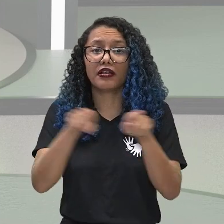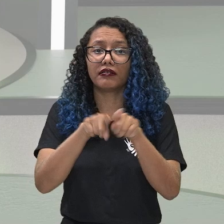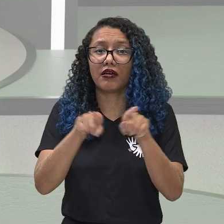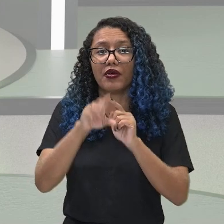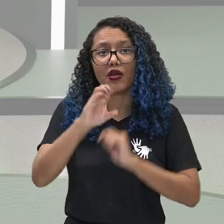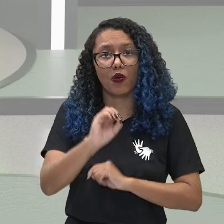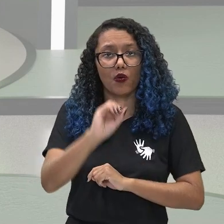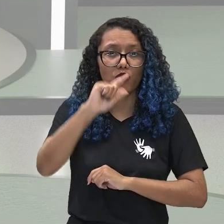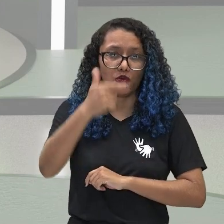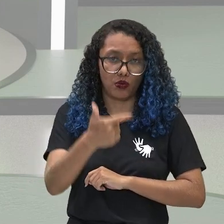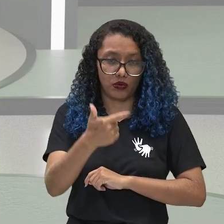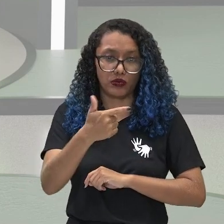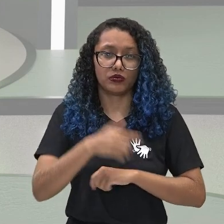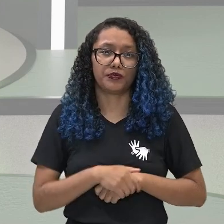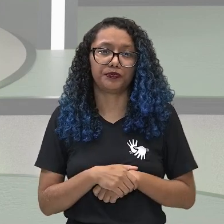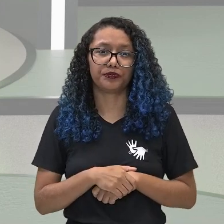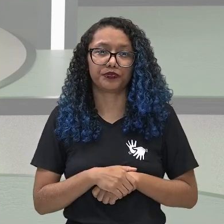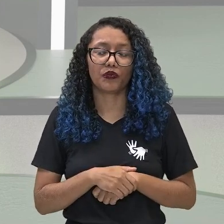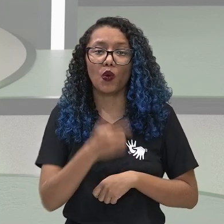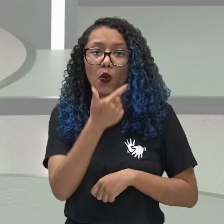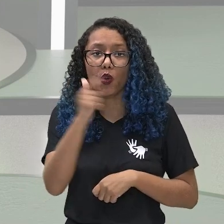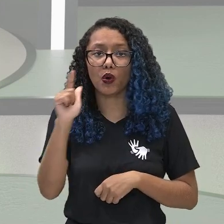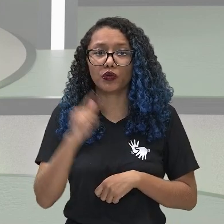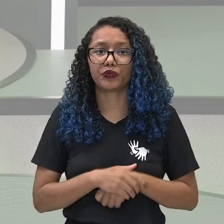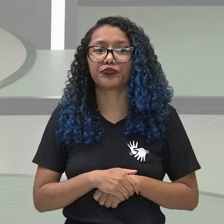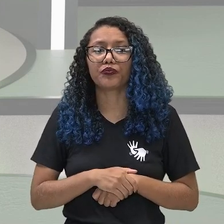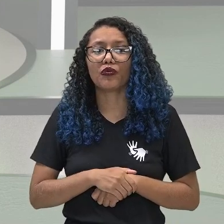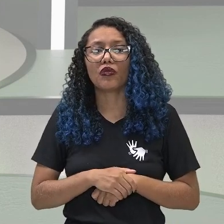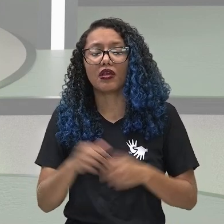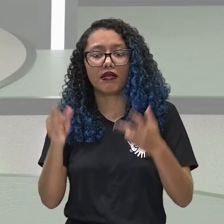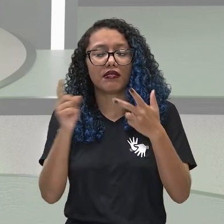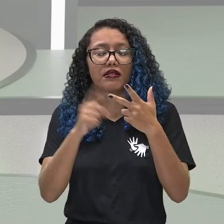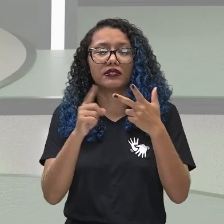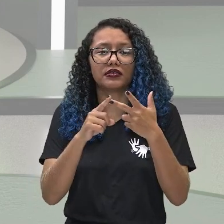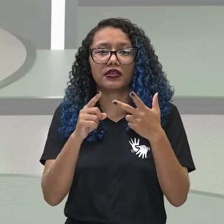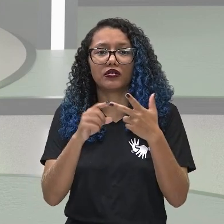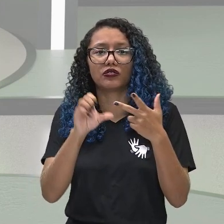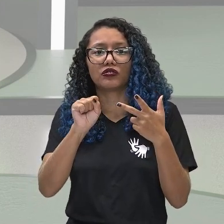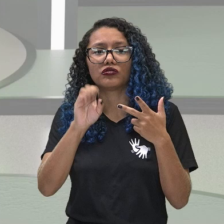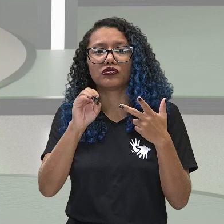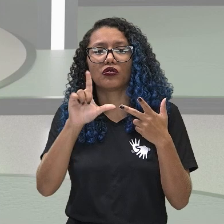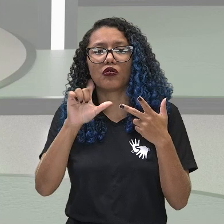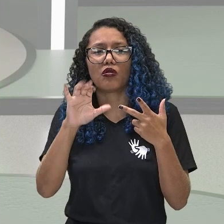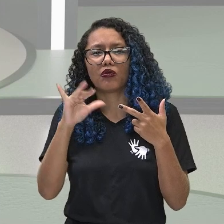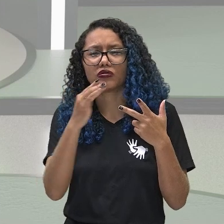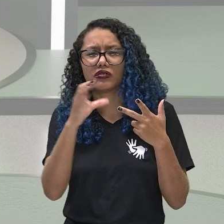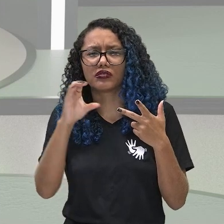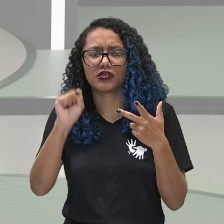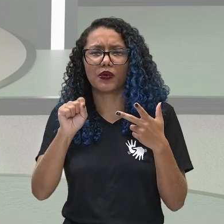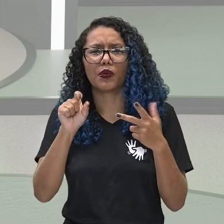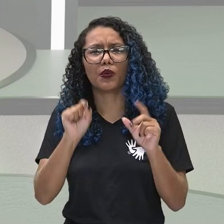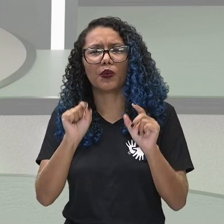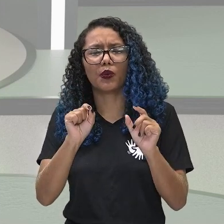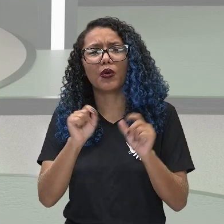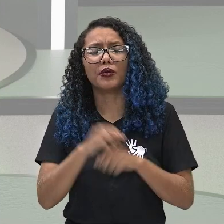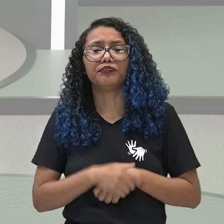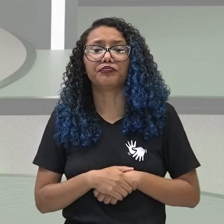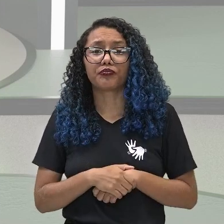oxigênio. Soluções são misturas homogêneas de duas ou